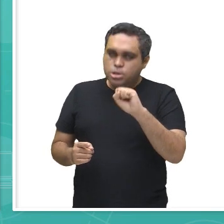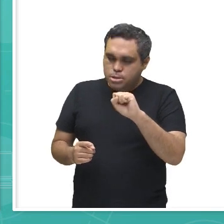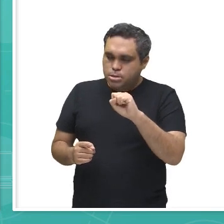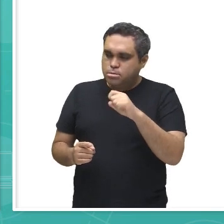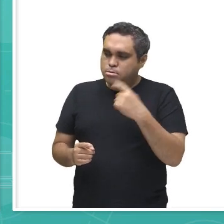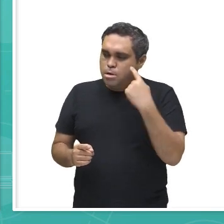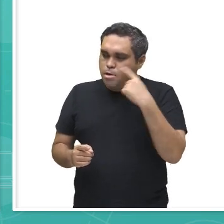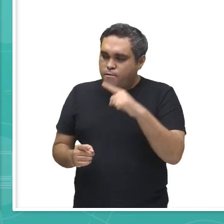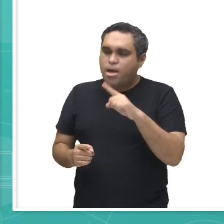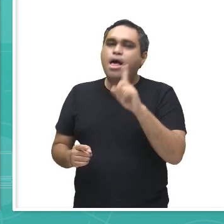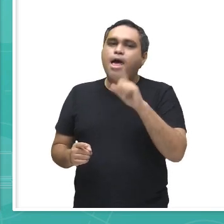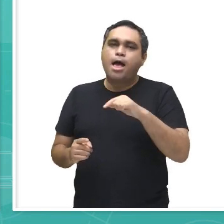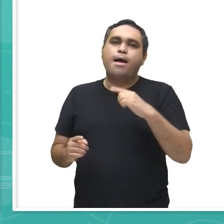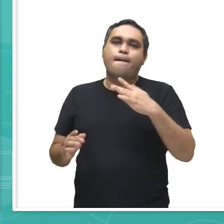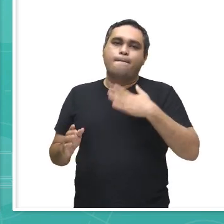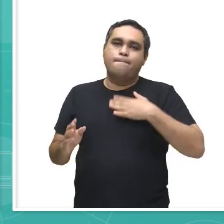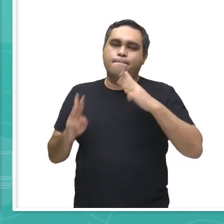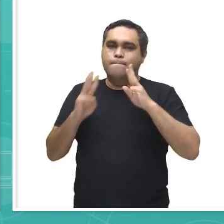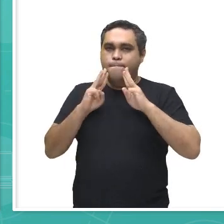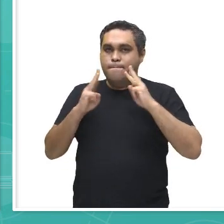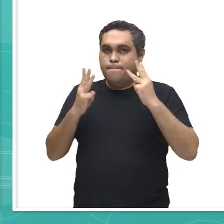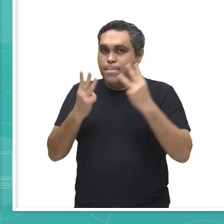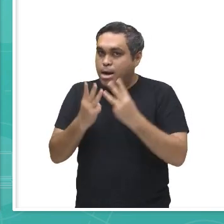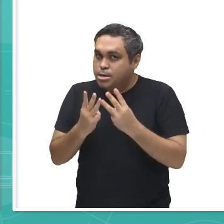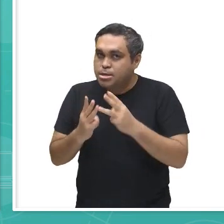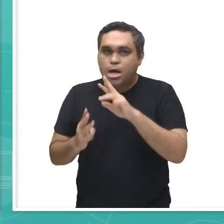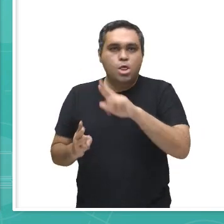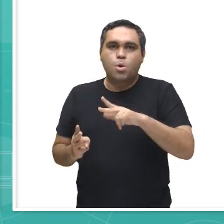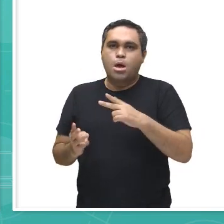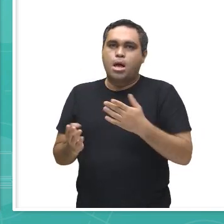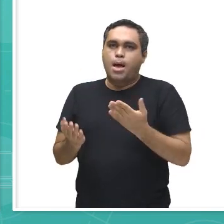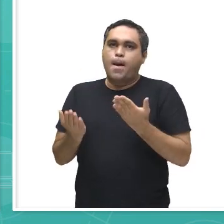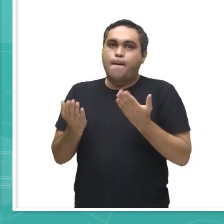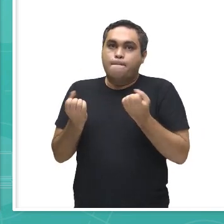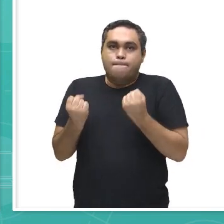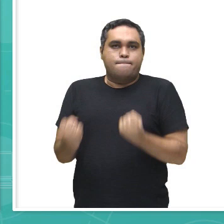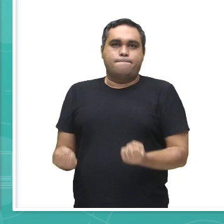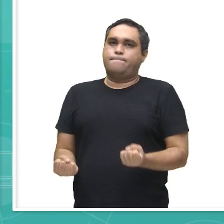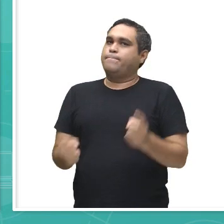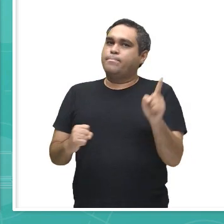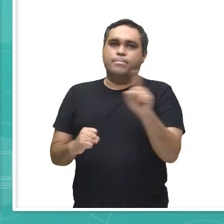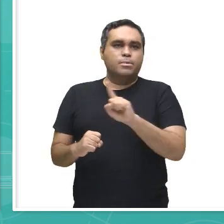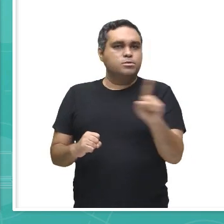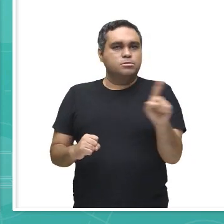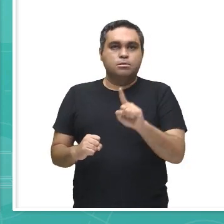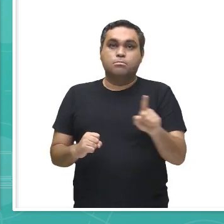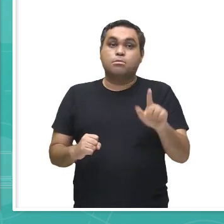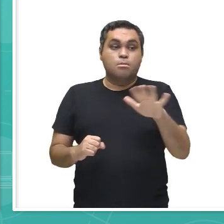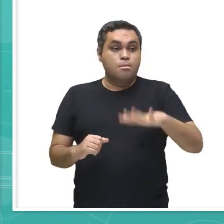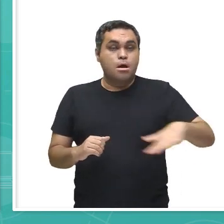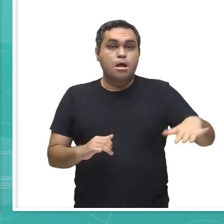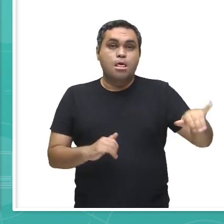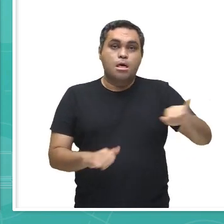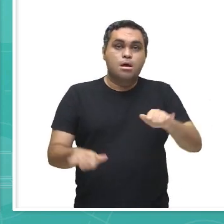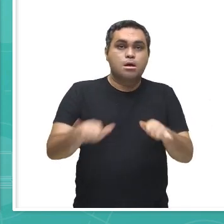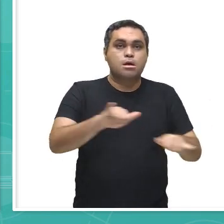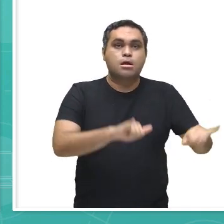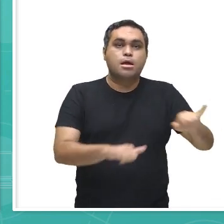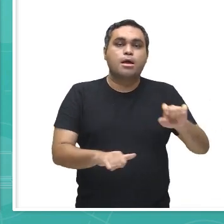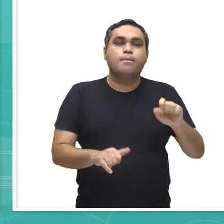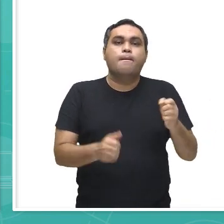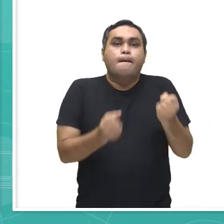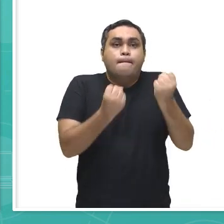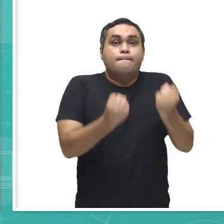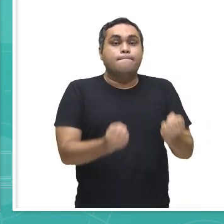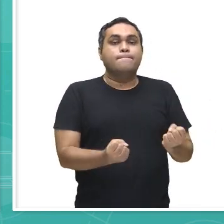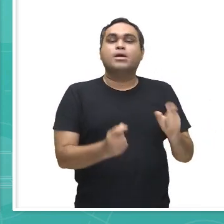a minha massa, não é o meu peso. O peso para a química está relacionado com o quê?